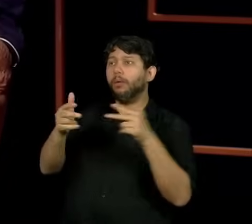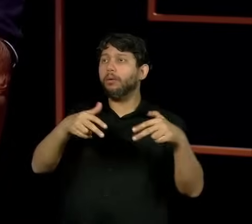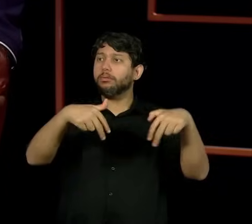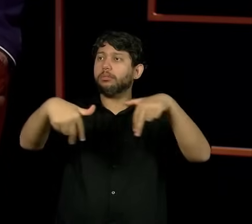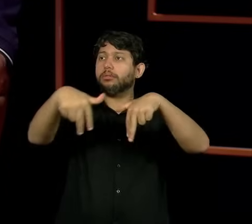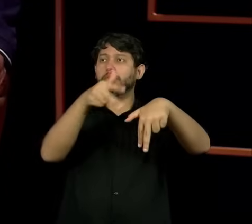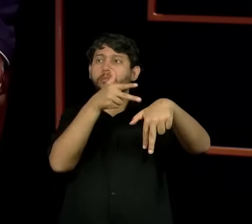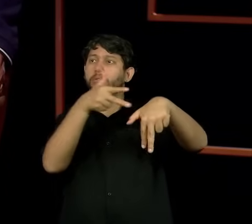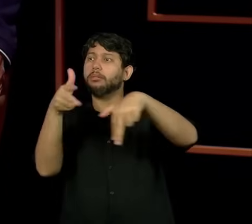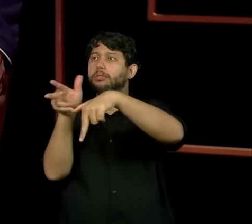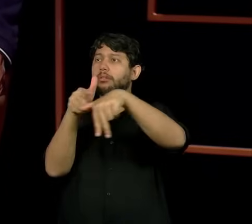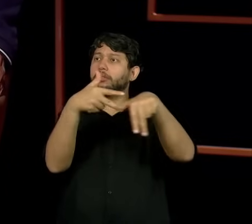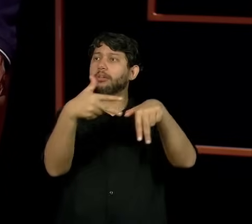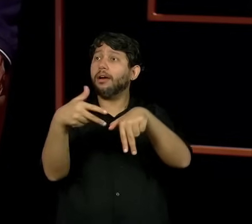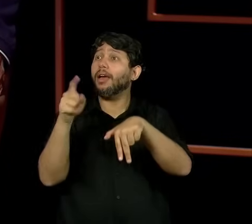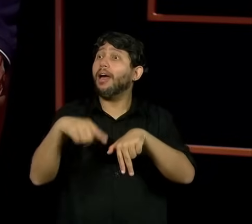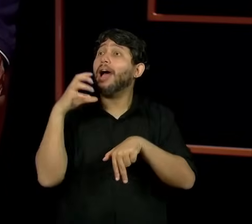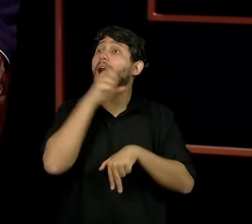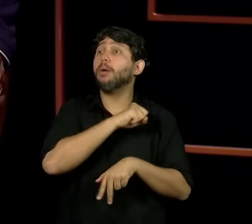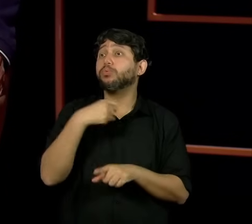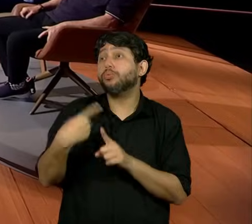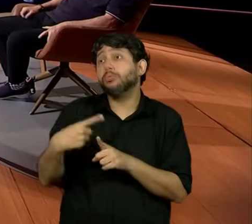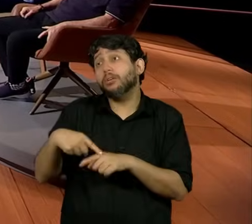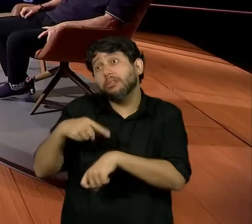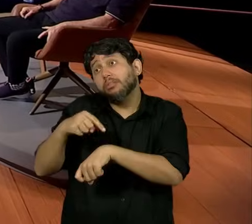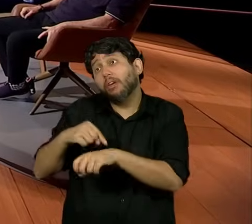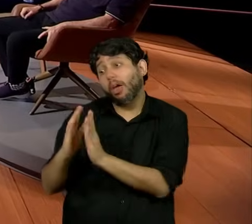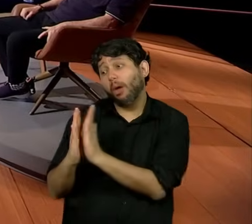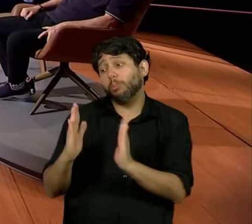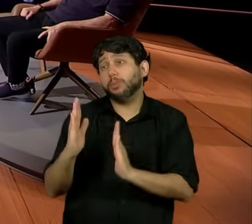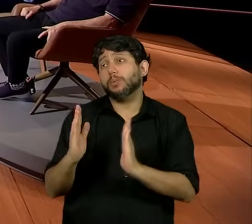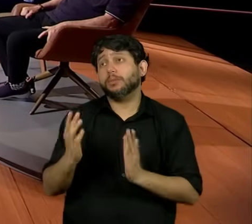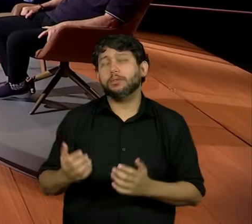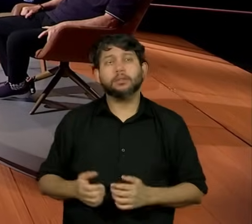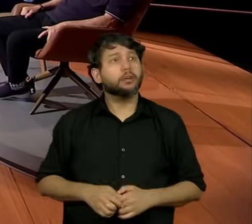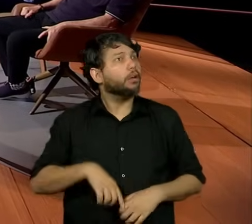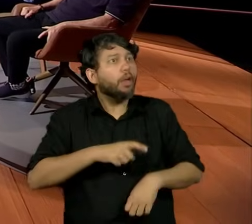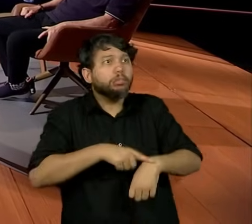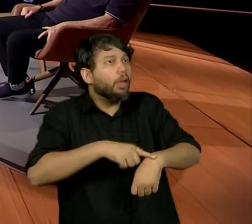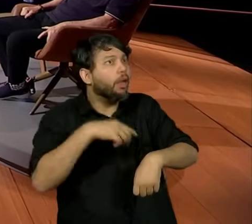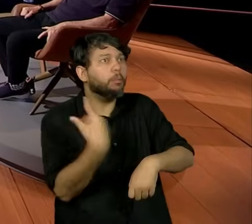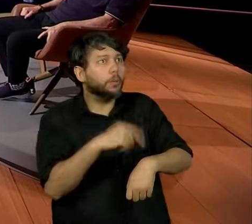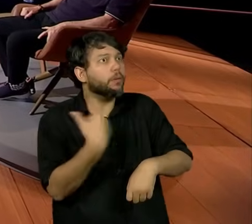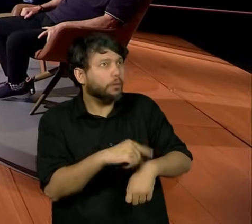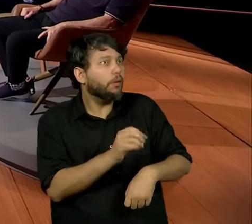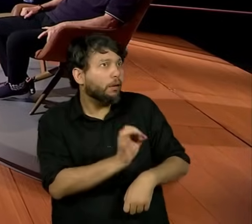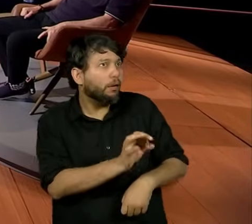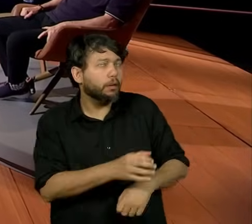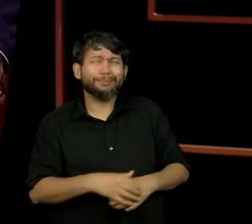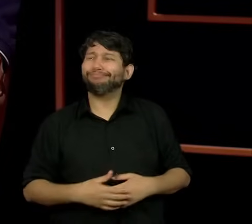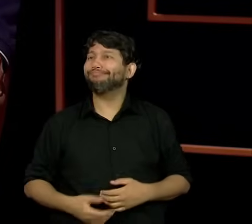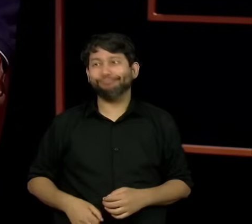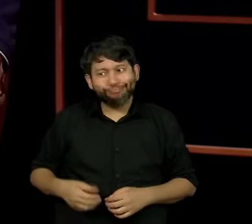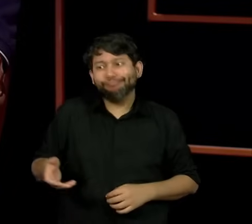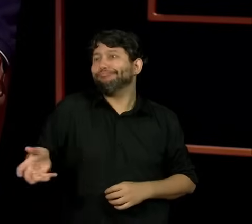a gente era ligeiro porque tínhamos necessidade. Não tinha tempo, né? Não tinha tempo.